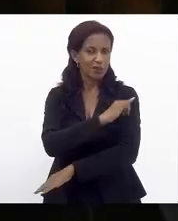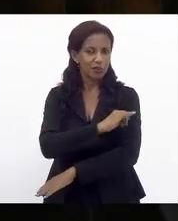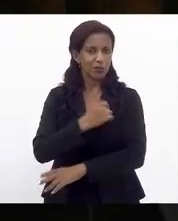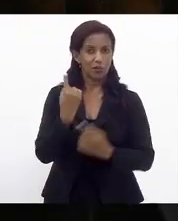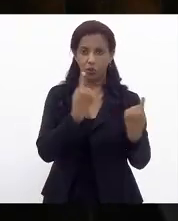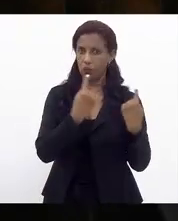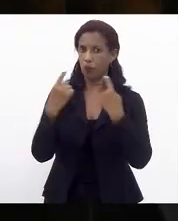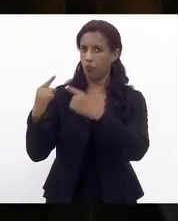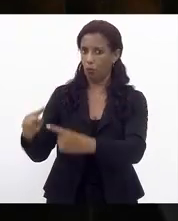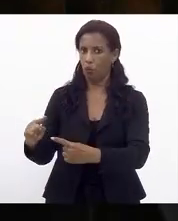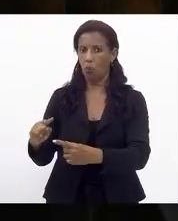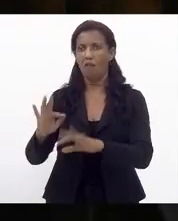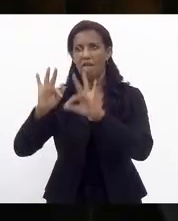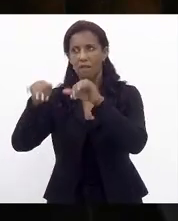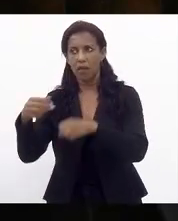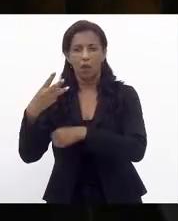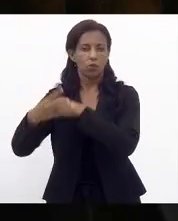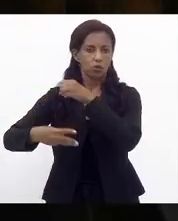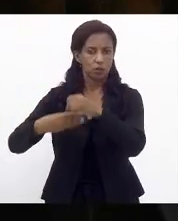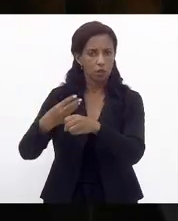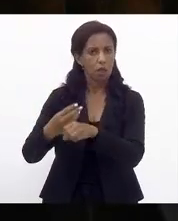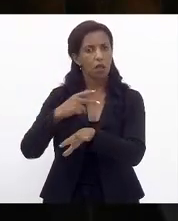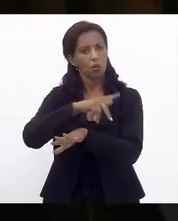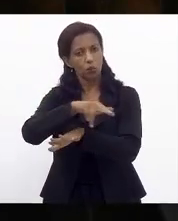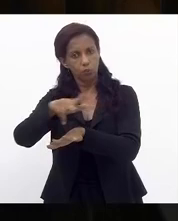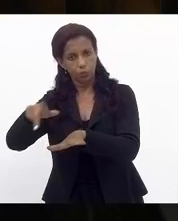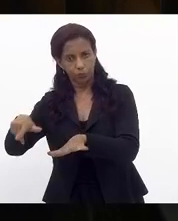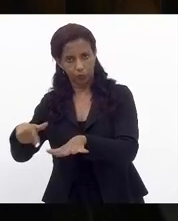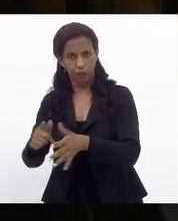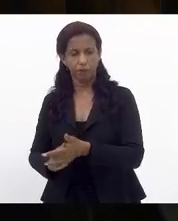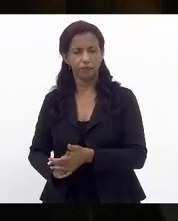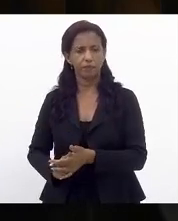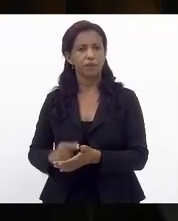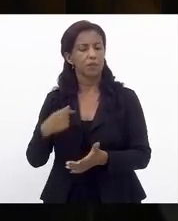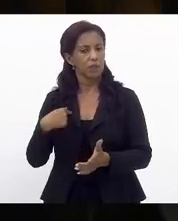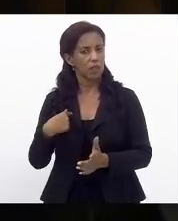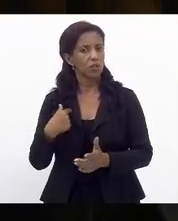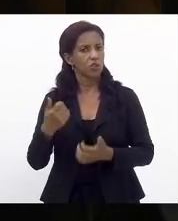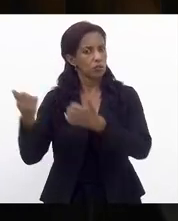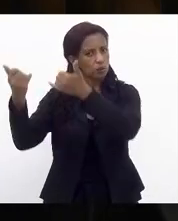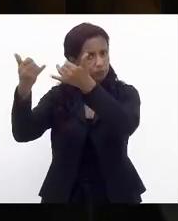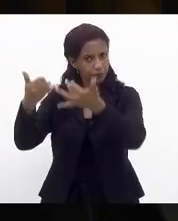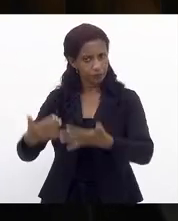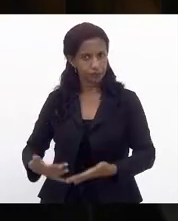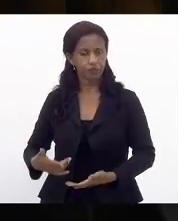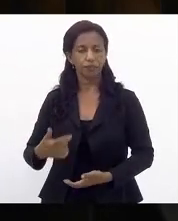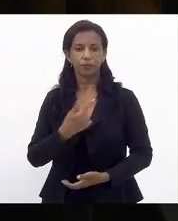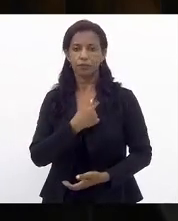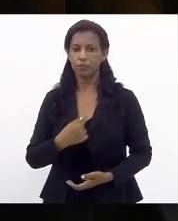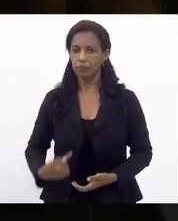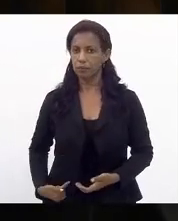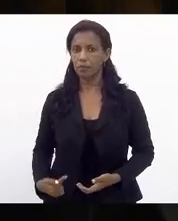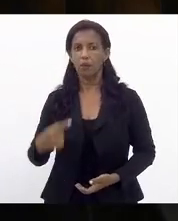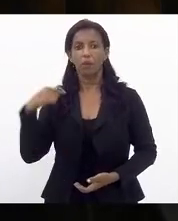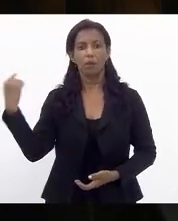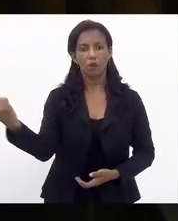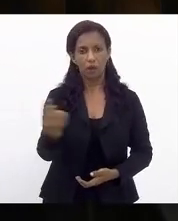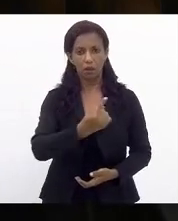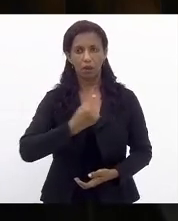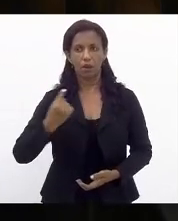contra como fim de triênios e outras coisas mais e a gente colocou isso Governador e ali entendeu nós